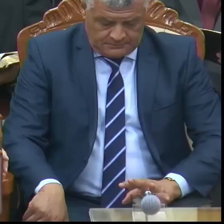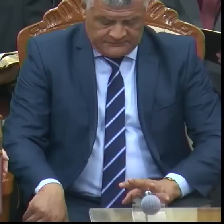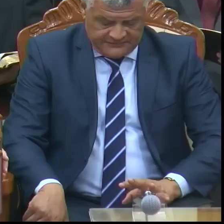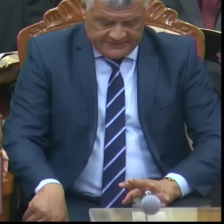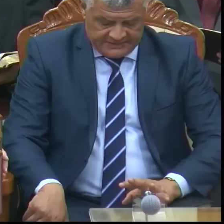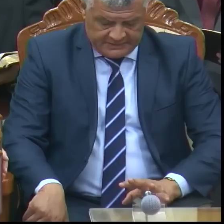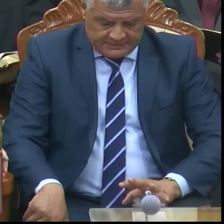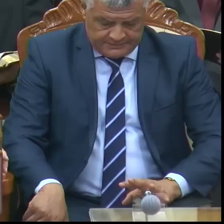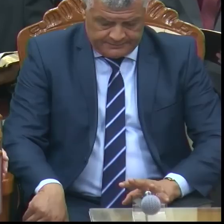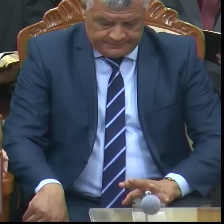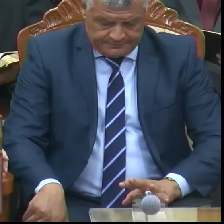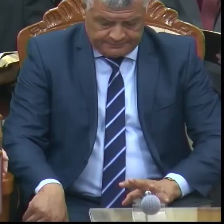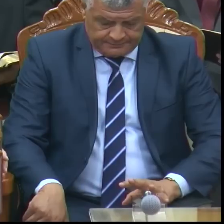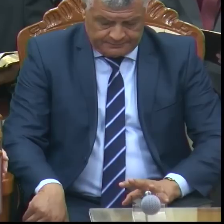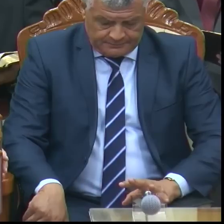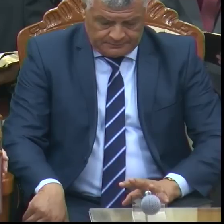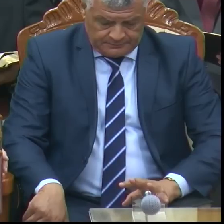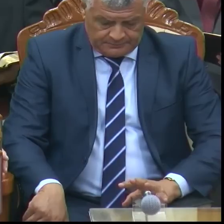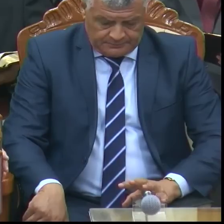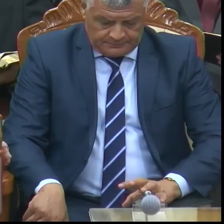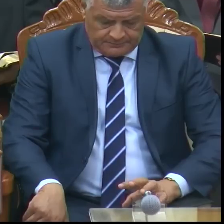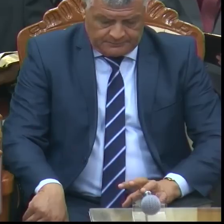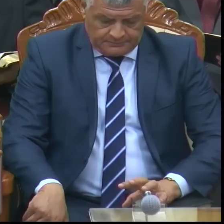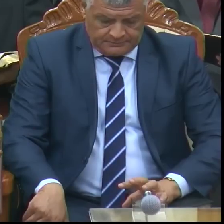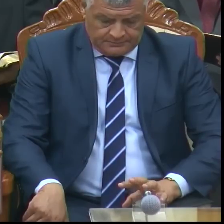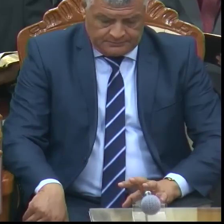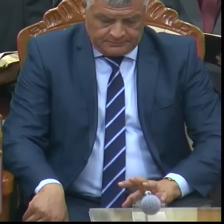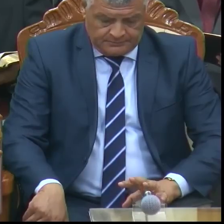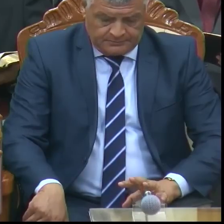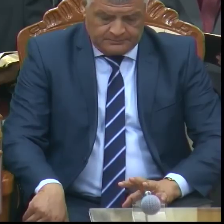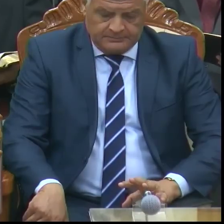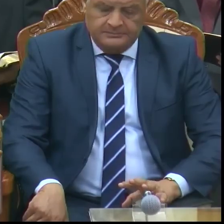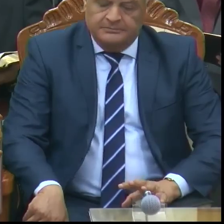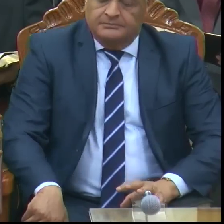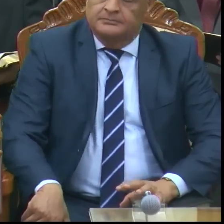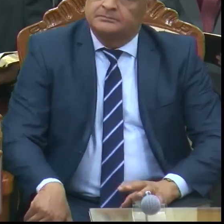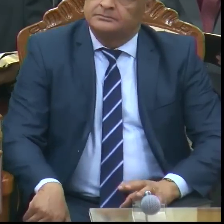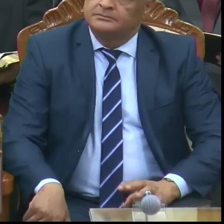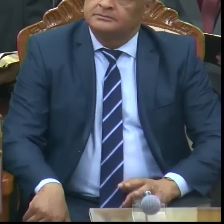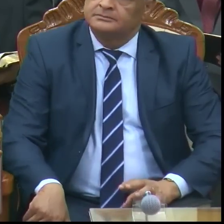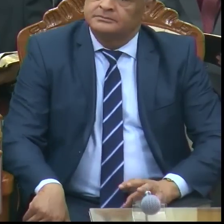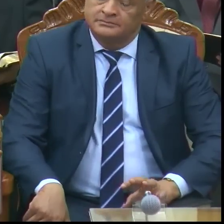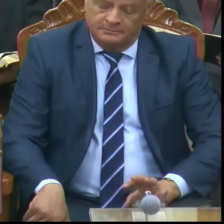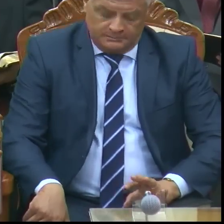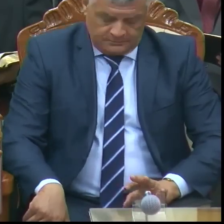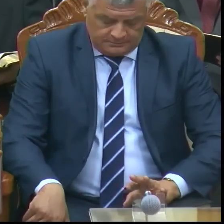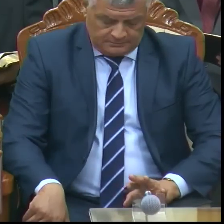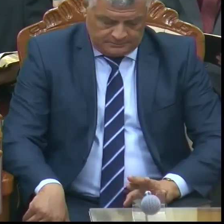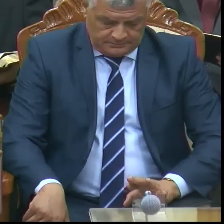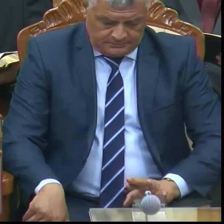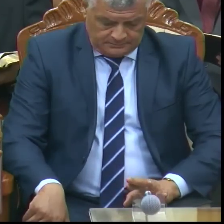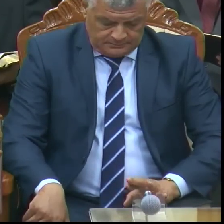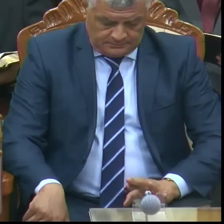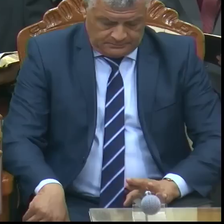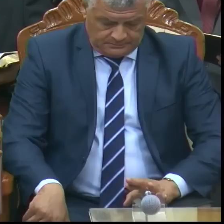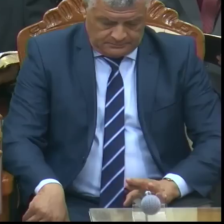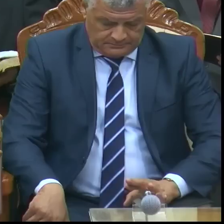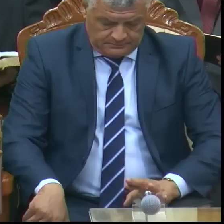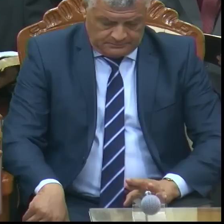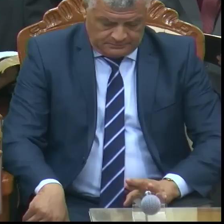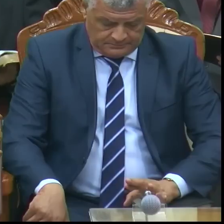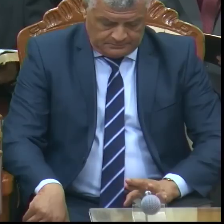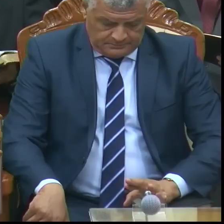e vazia. Mas o Espírito do Senhor pairava sobre a face do